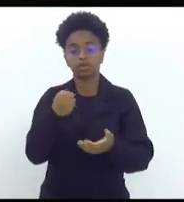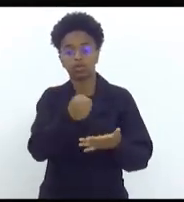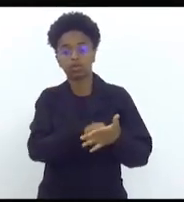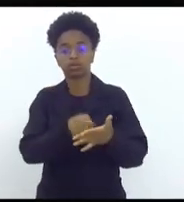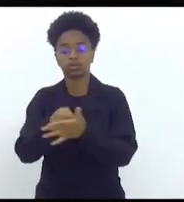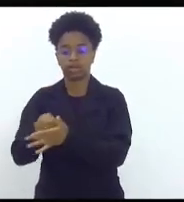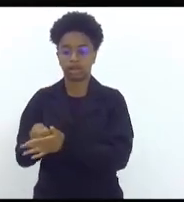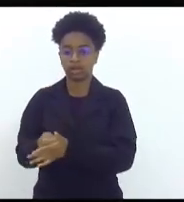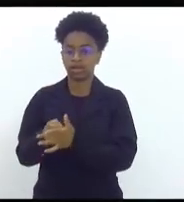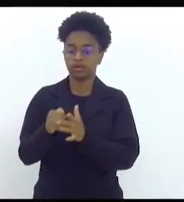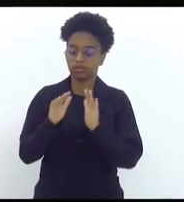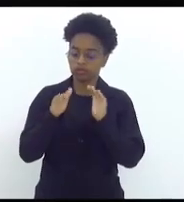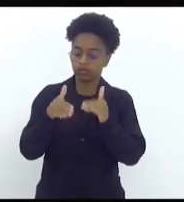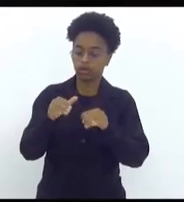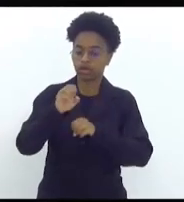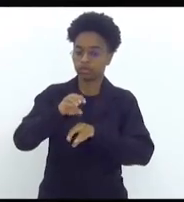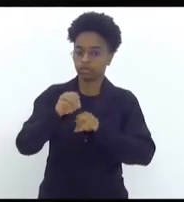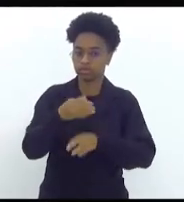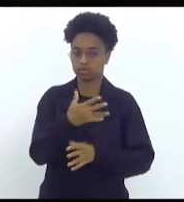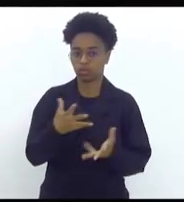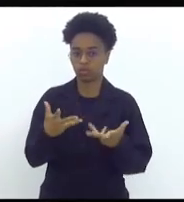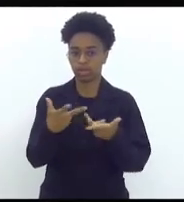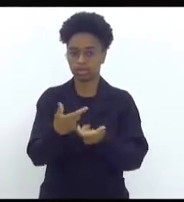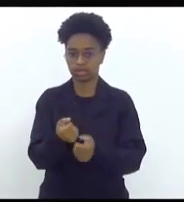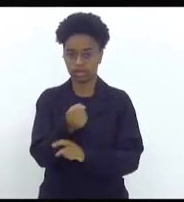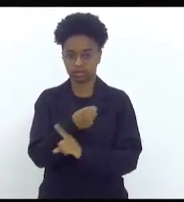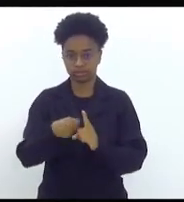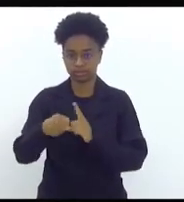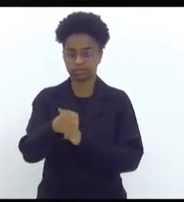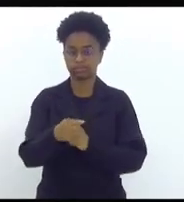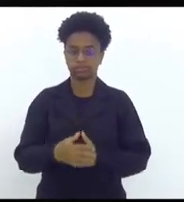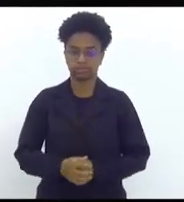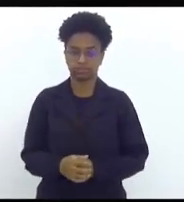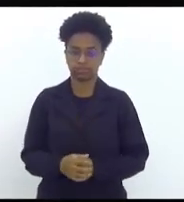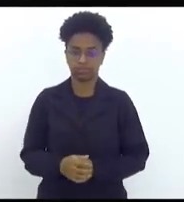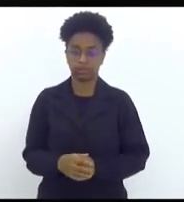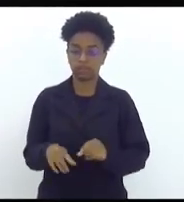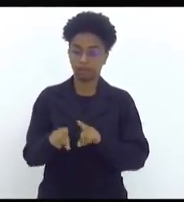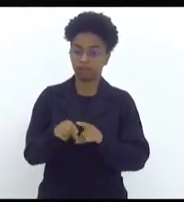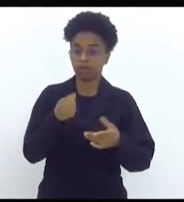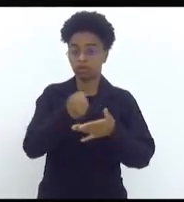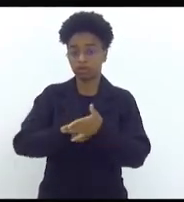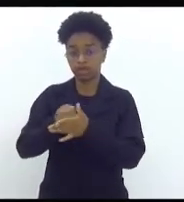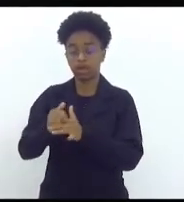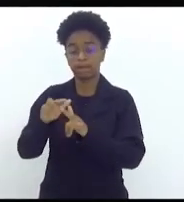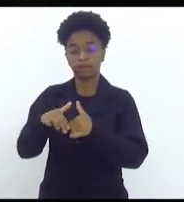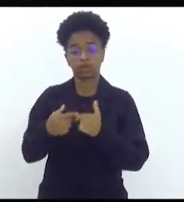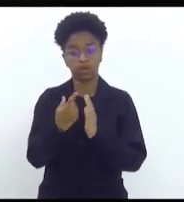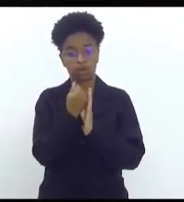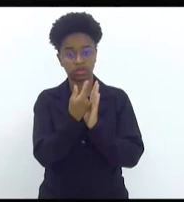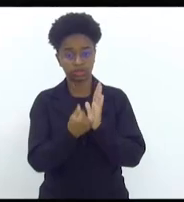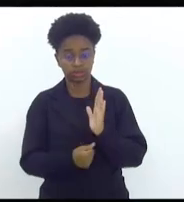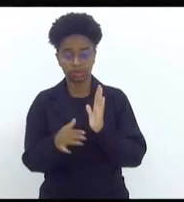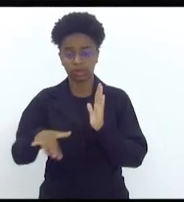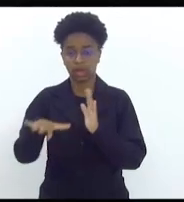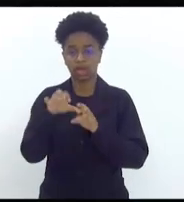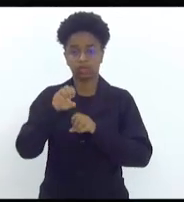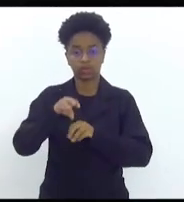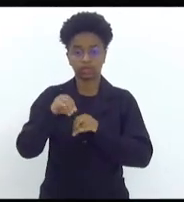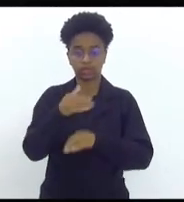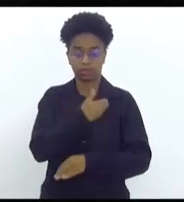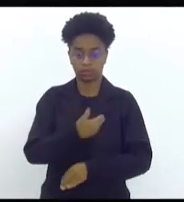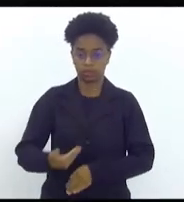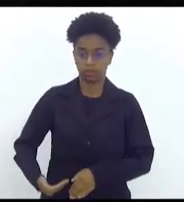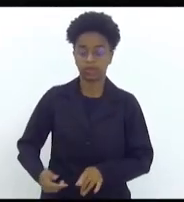por uma educação pública de qualidade socialmente referenciada lutar por mais orçamento da educação pública